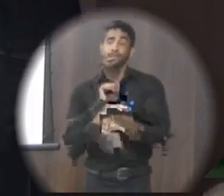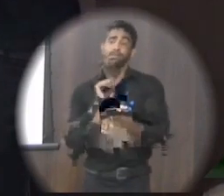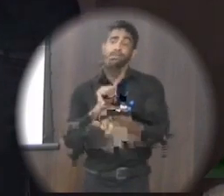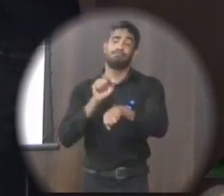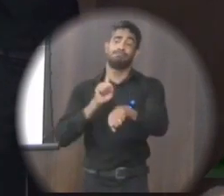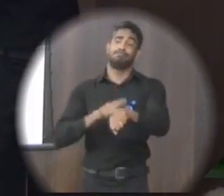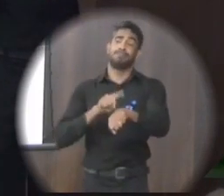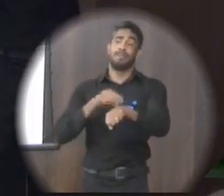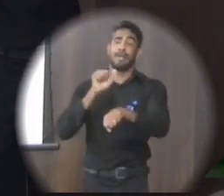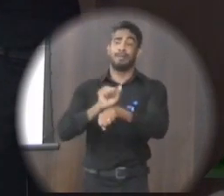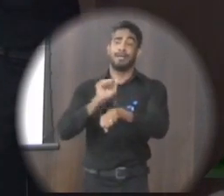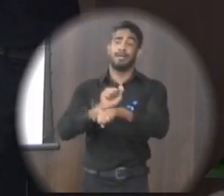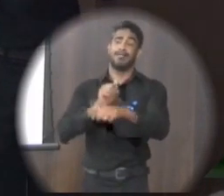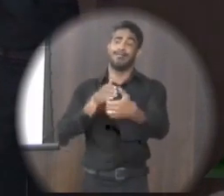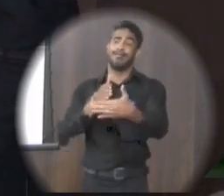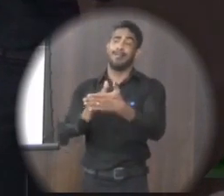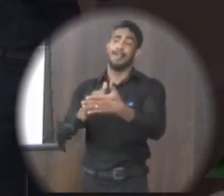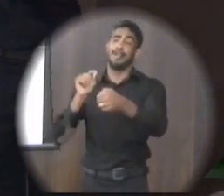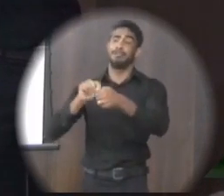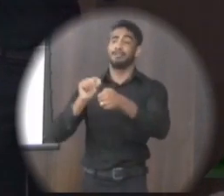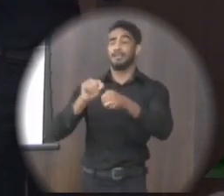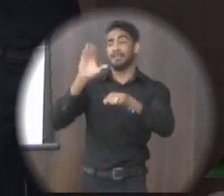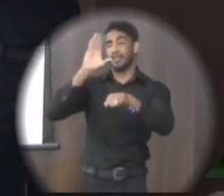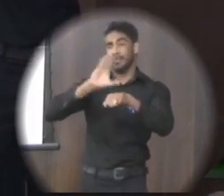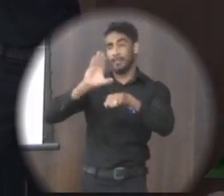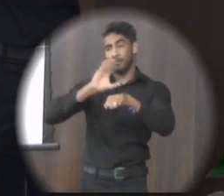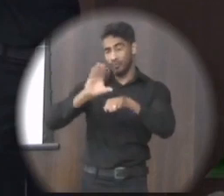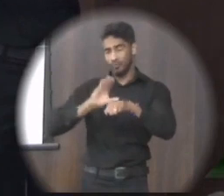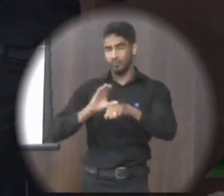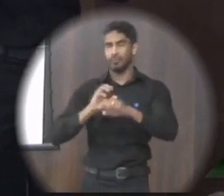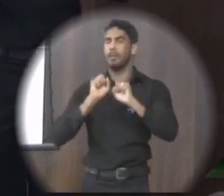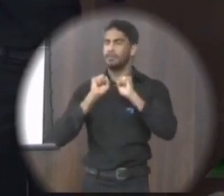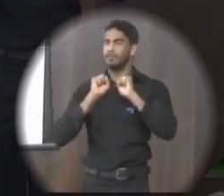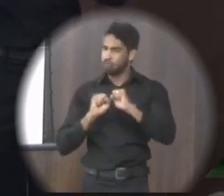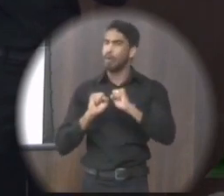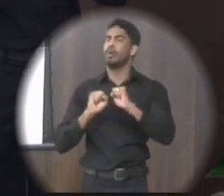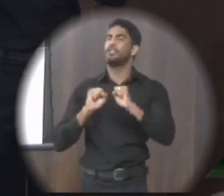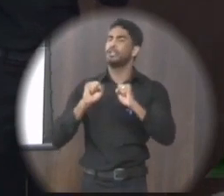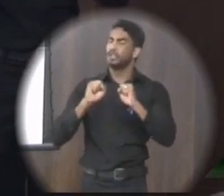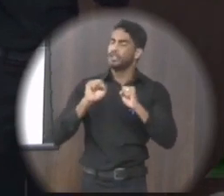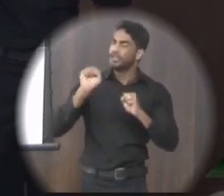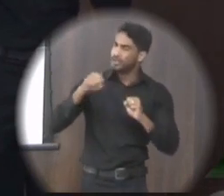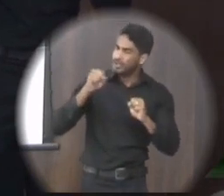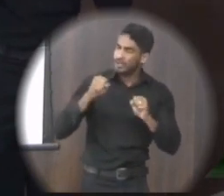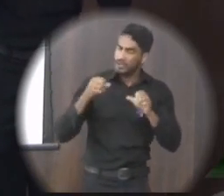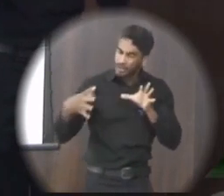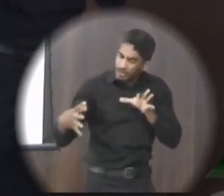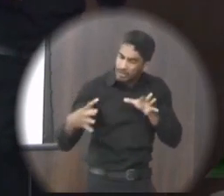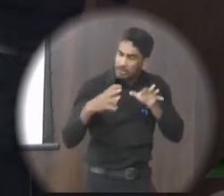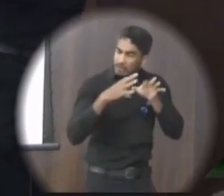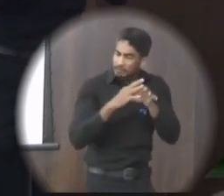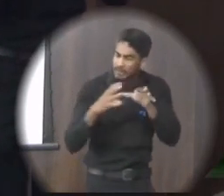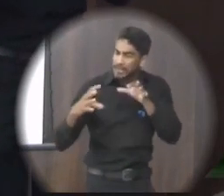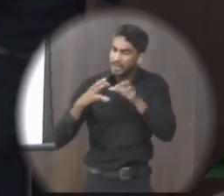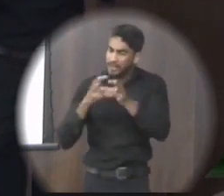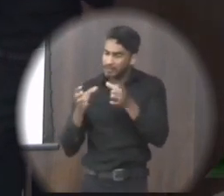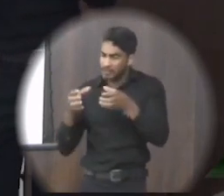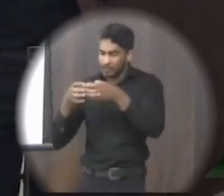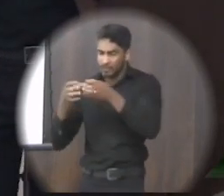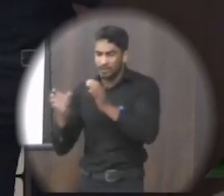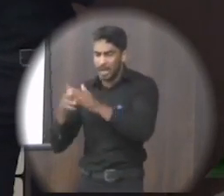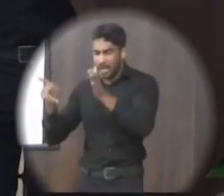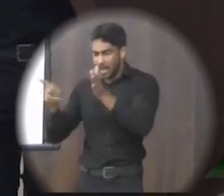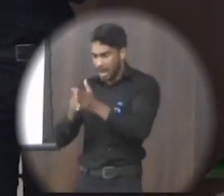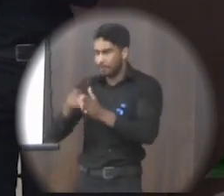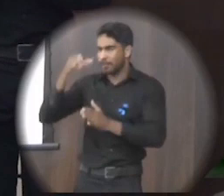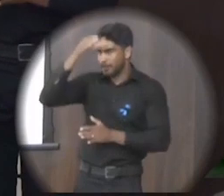temporariamente impedidos de estar ministrando esse curso. Mas a gente pode sim, em parceria com as comunidades, com a própria Câmara,